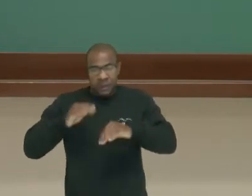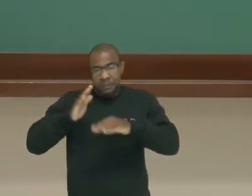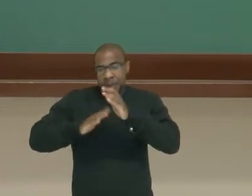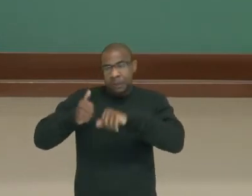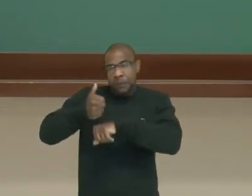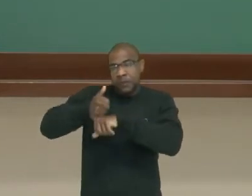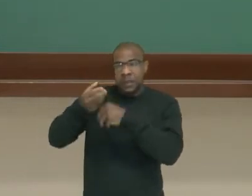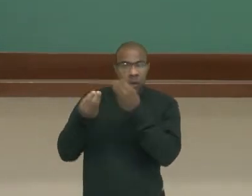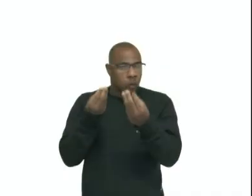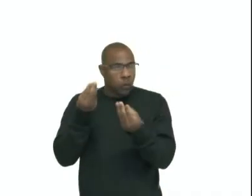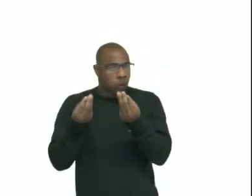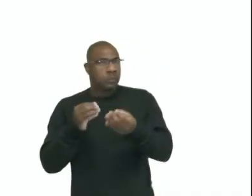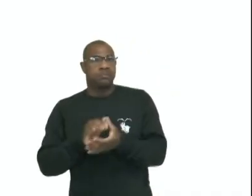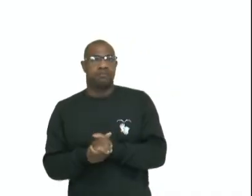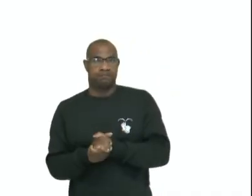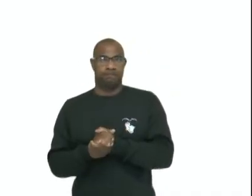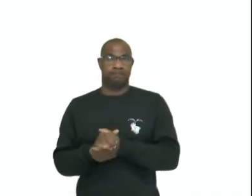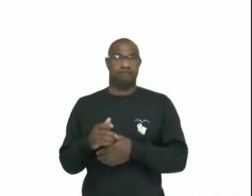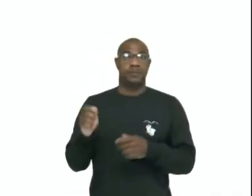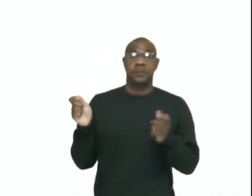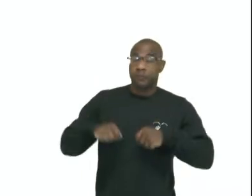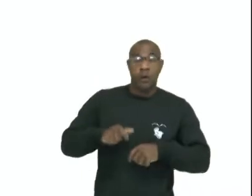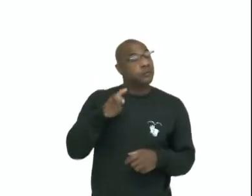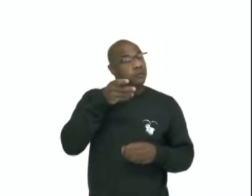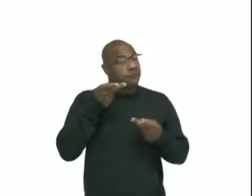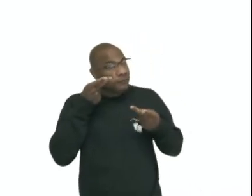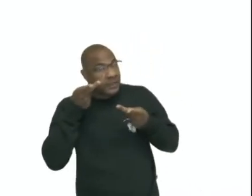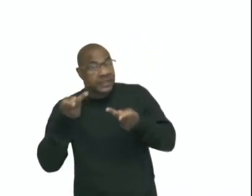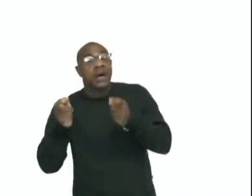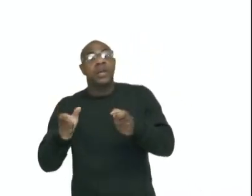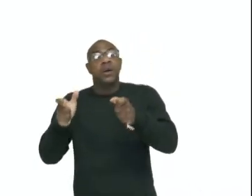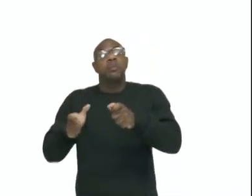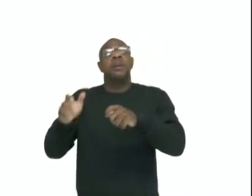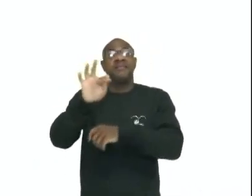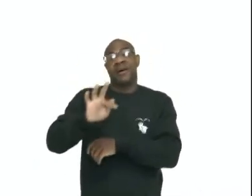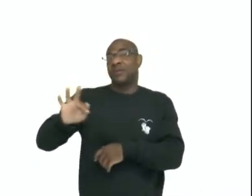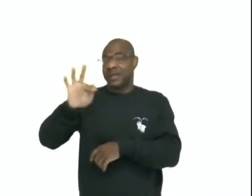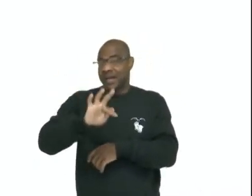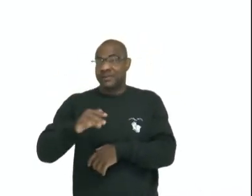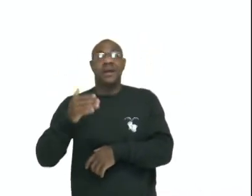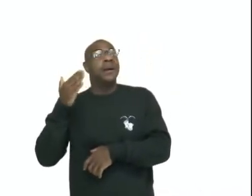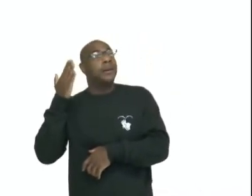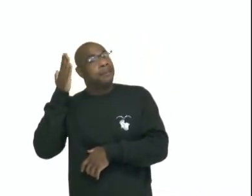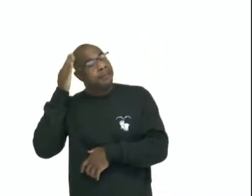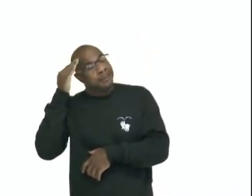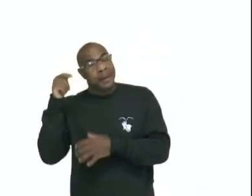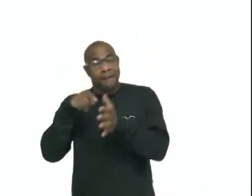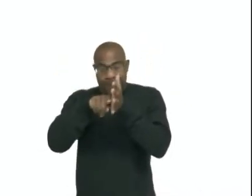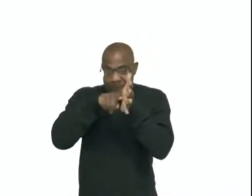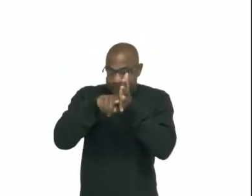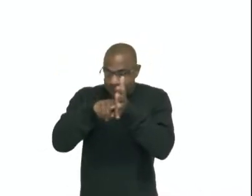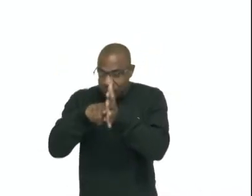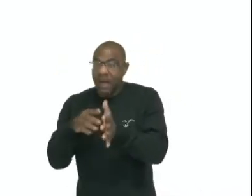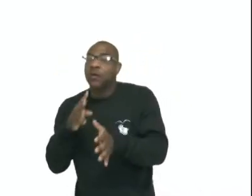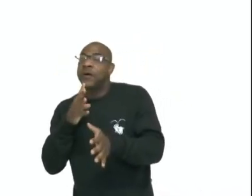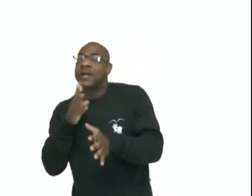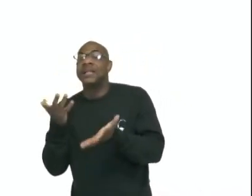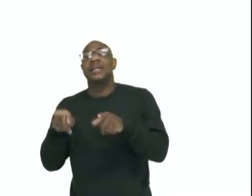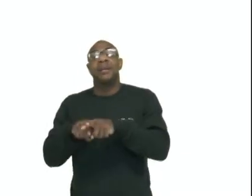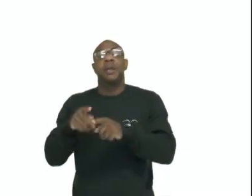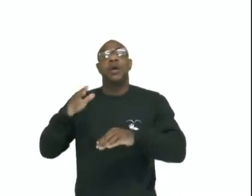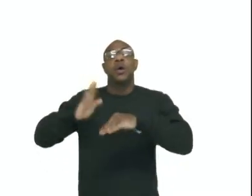quê? O título, ele desperta a curiosidade, mas ele não conta tudo sobre a temática, senão ele seria a própria